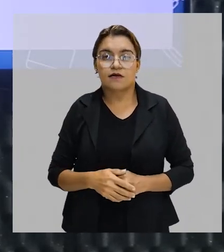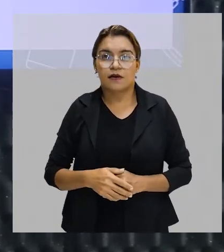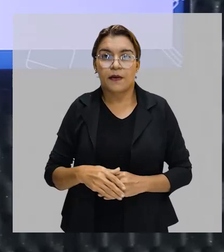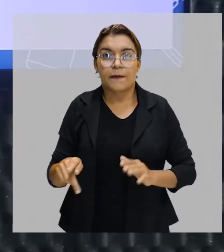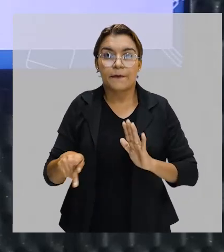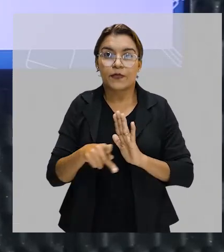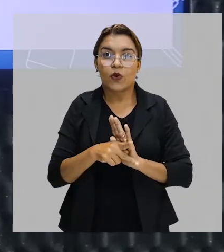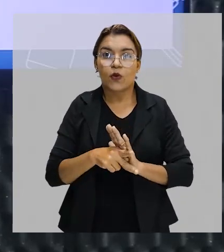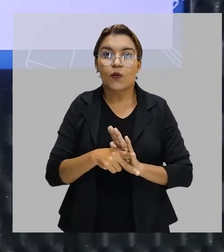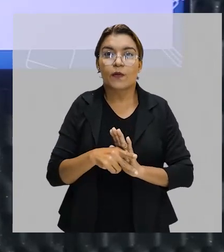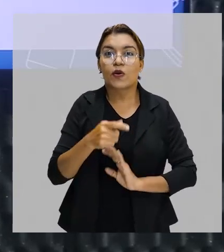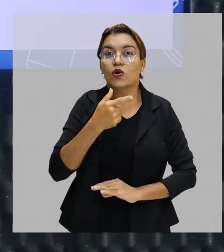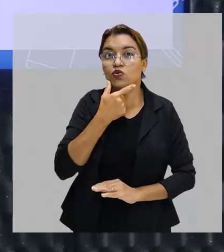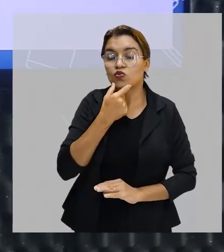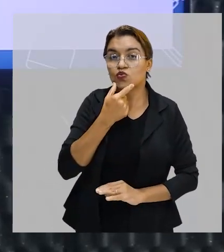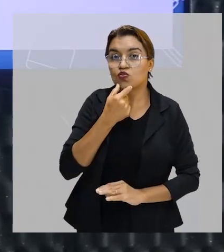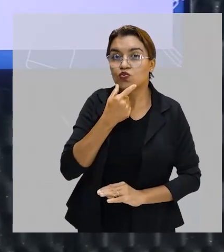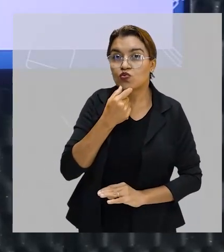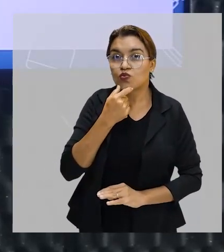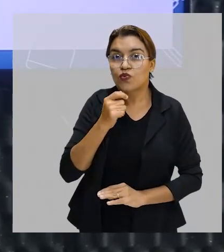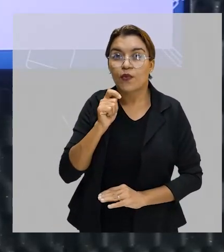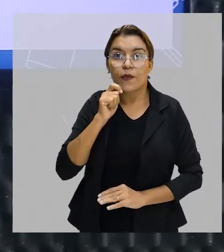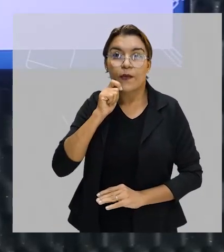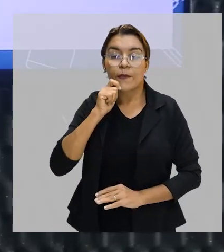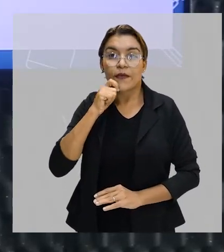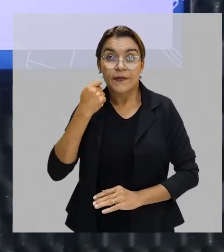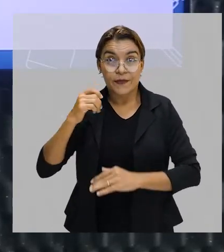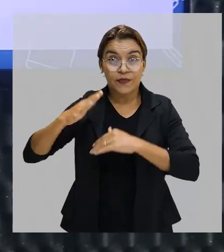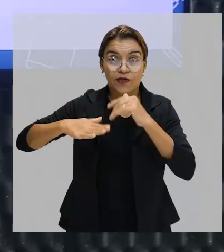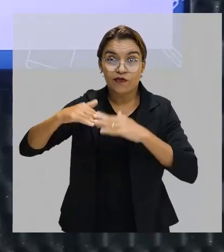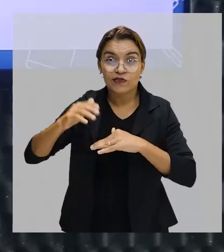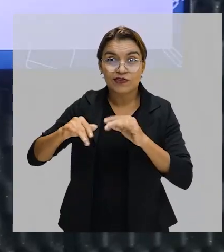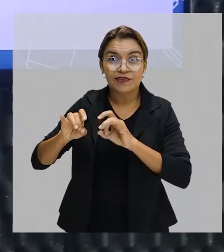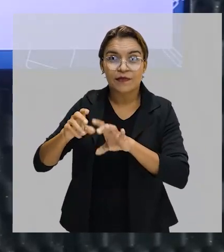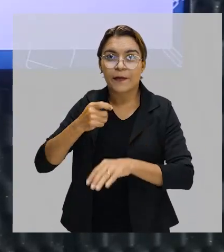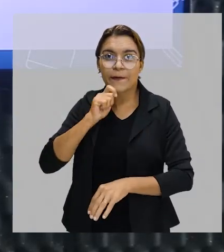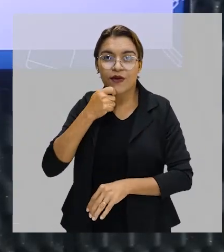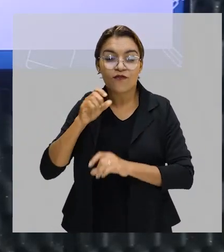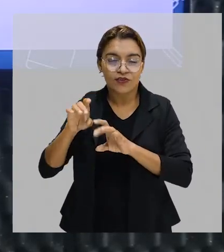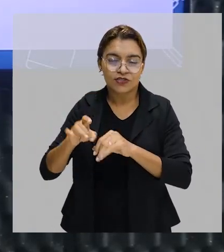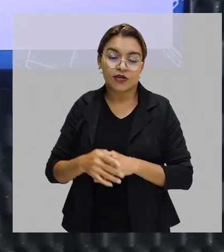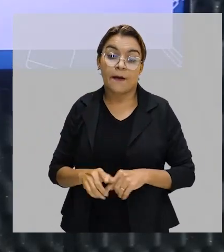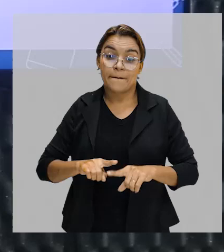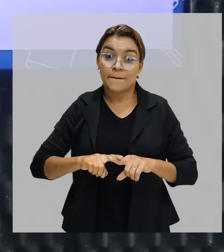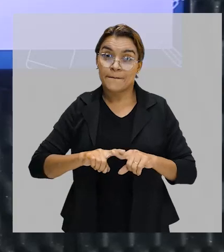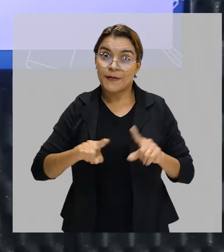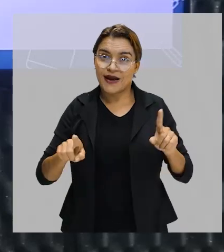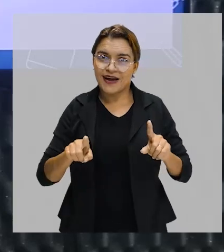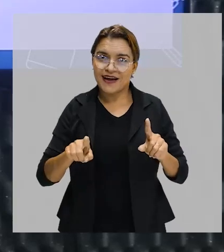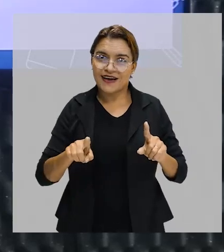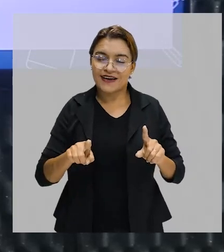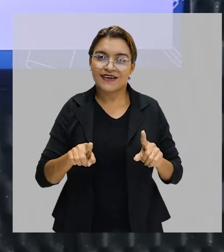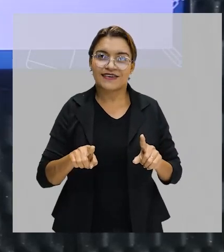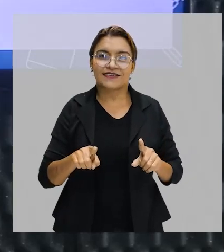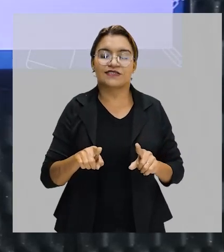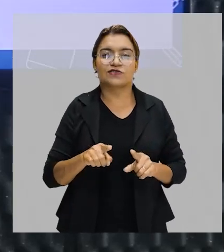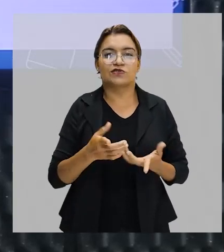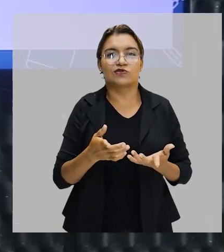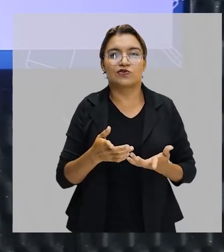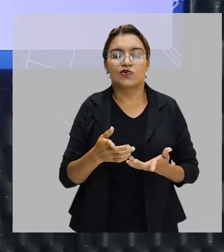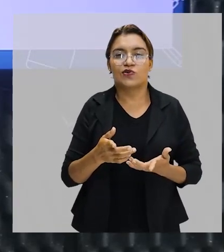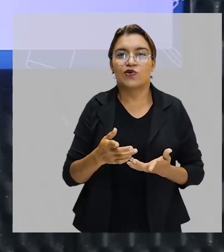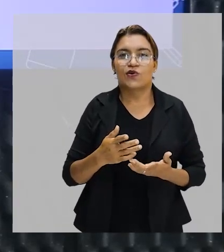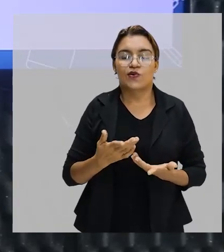padeiro. Mas, quando se tratou do major, né? Do Antônio Moraes,